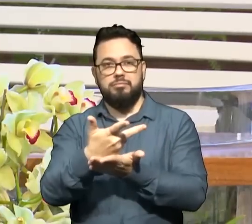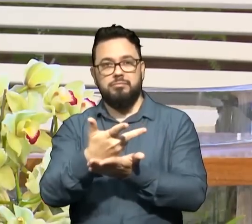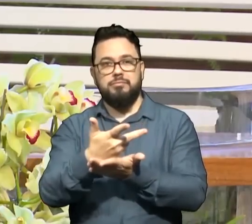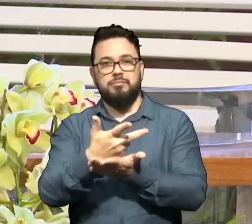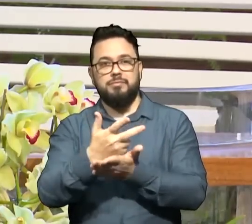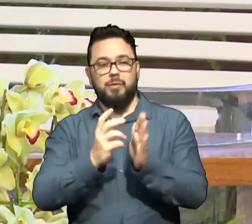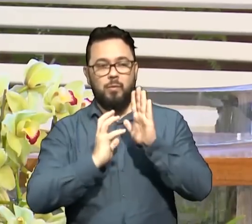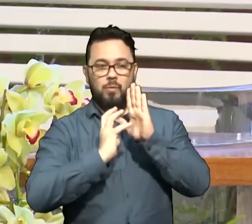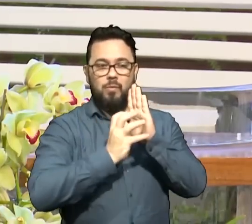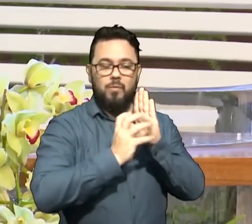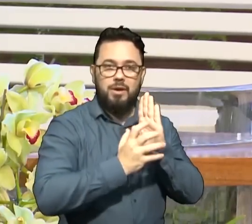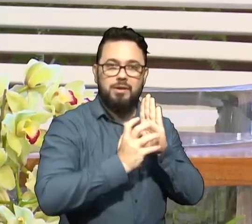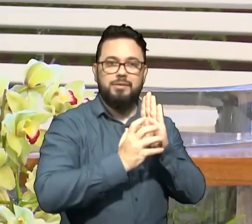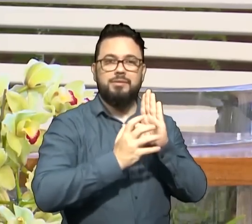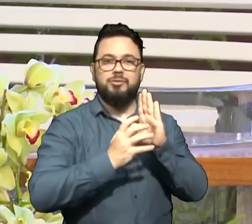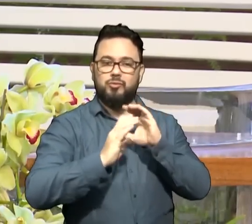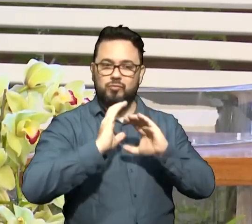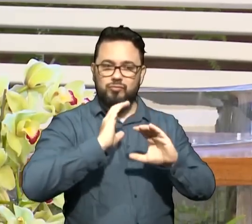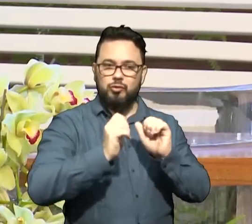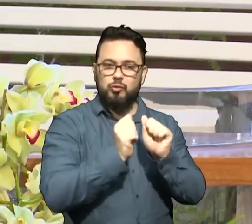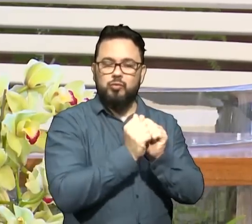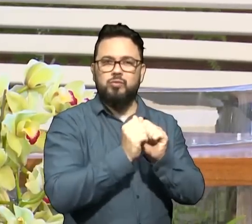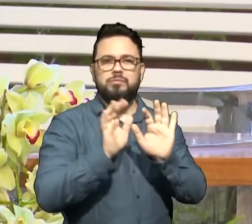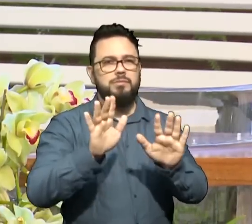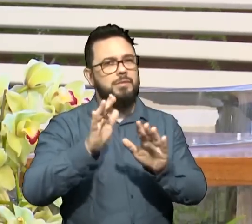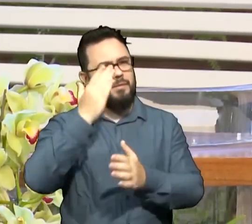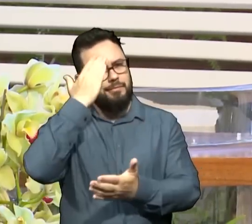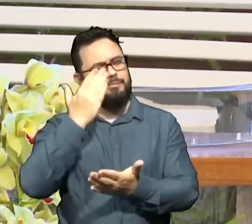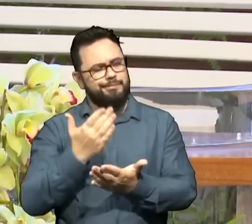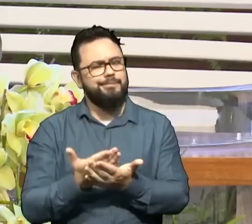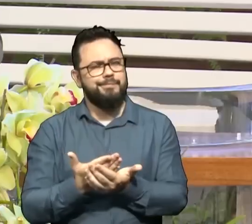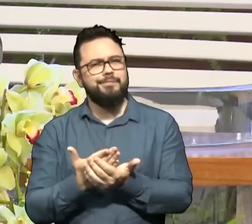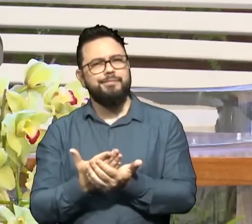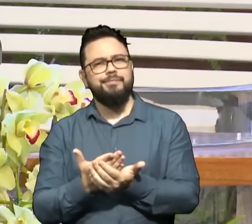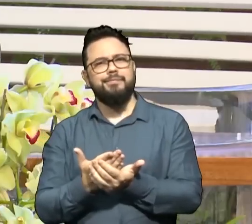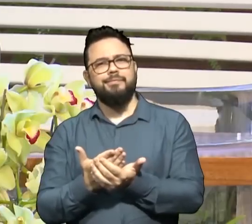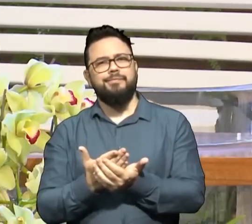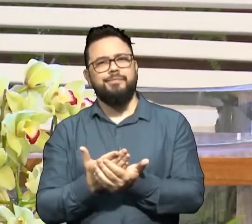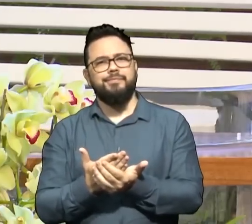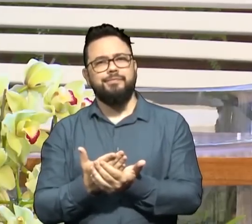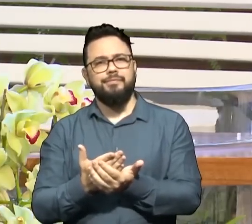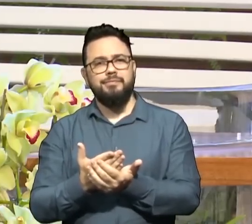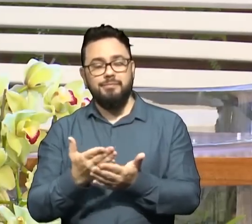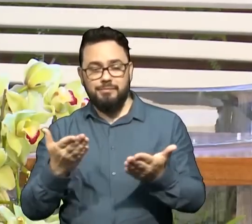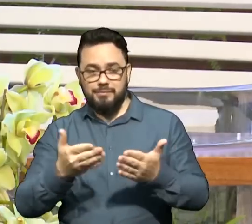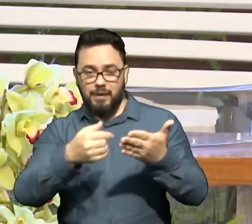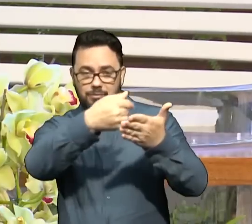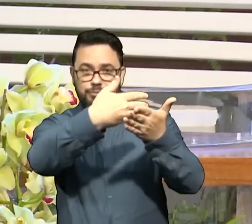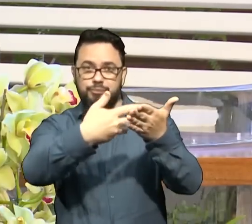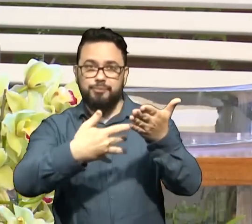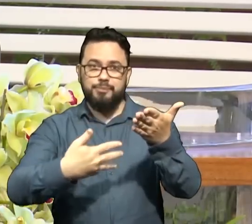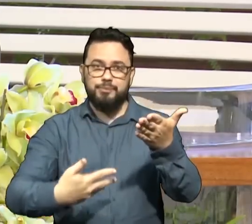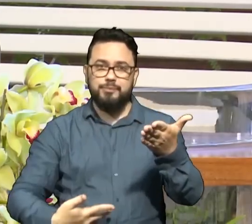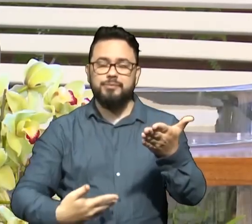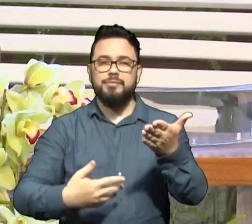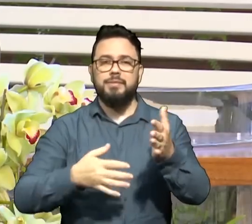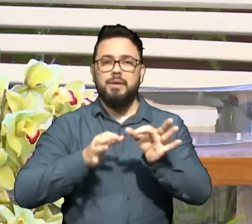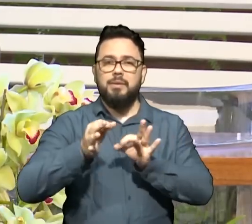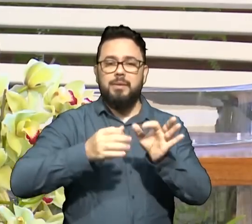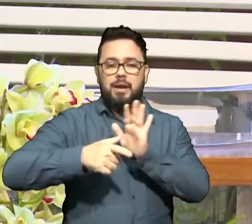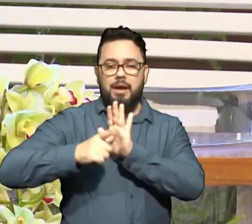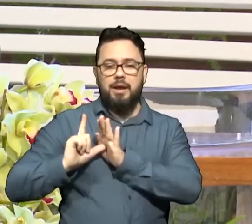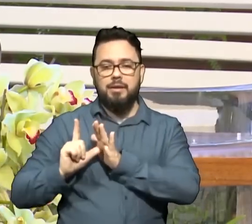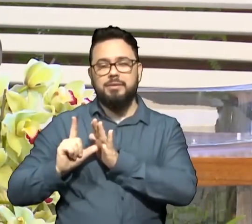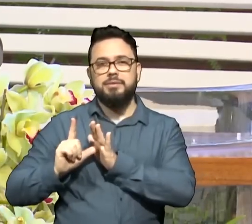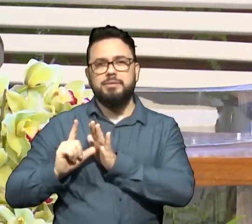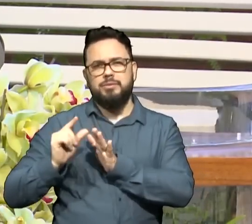quarteto ar Altos do Rei Mas podem ter certeza esse sermão foi preparado pouco tempo antes de eu subir a